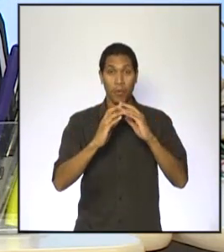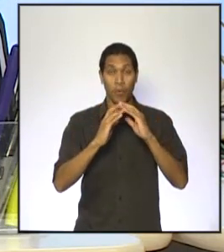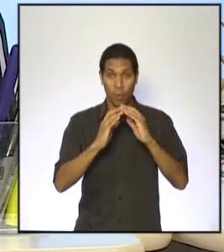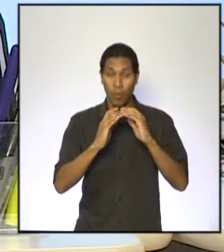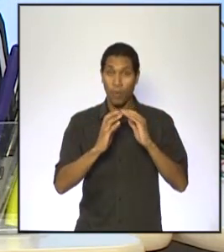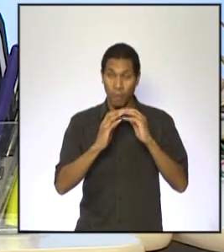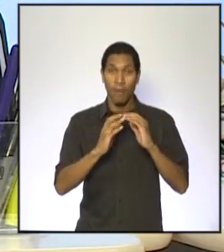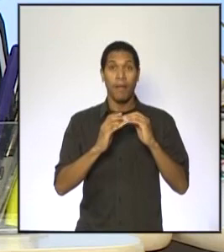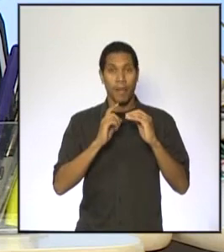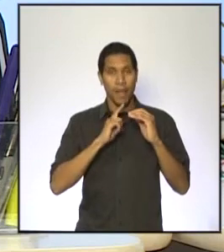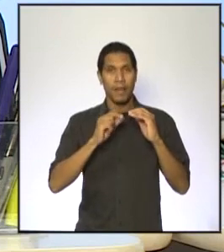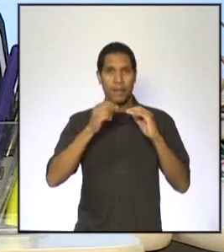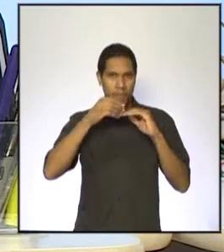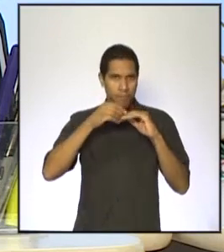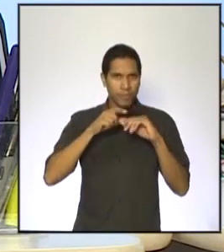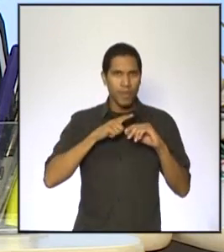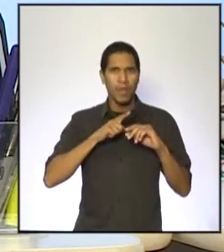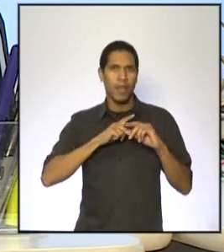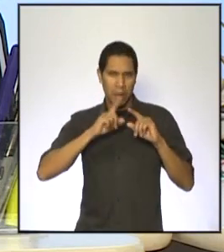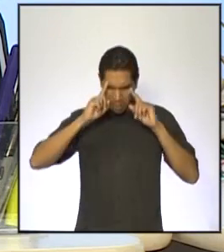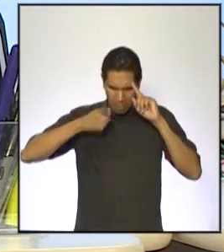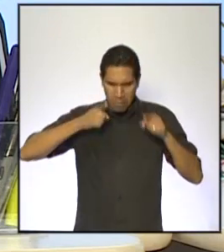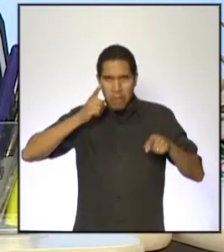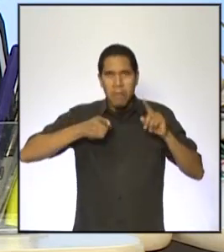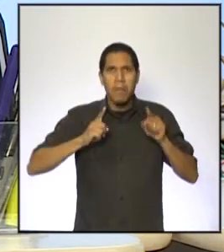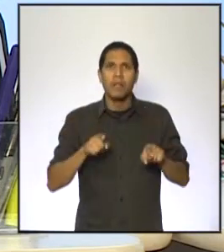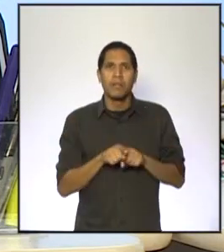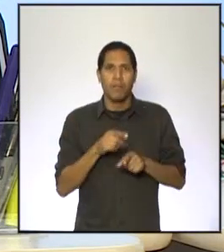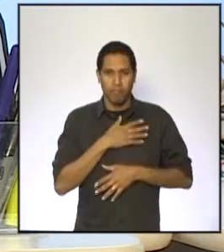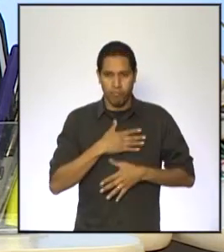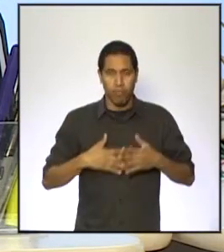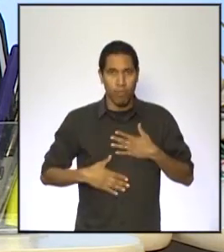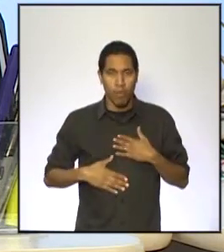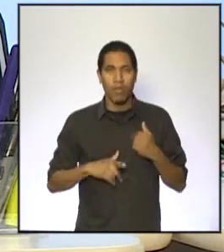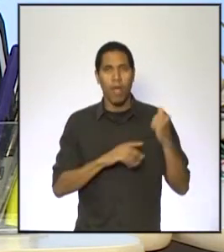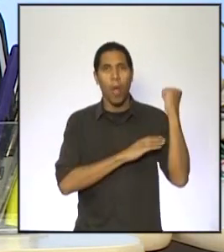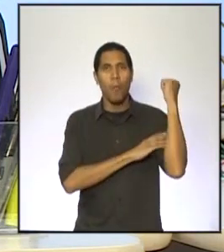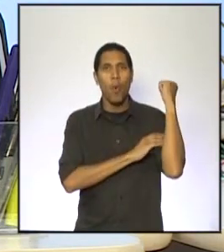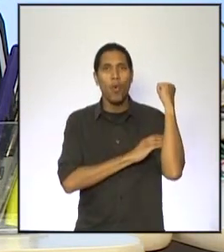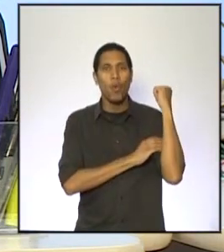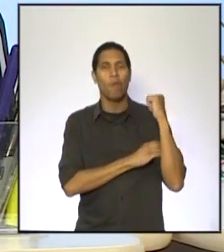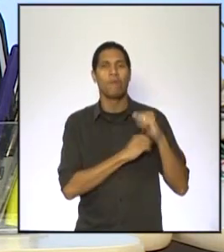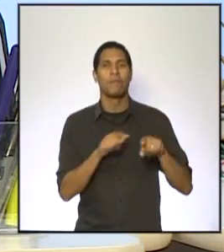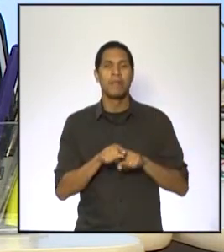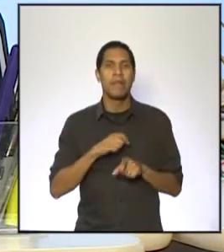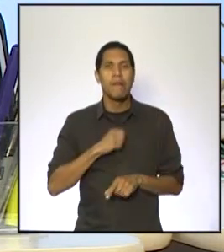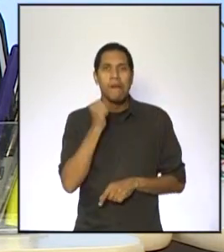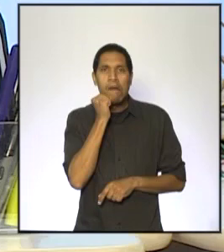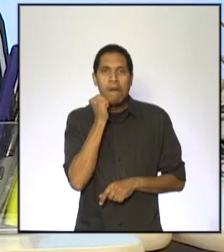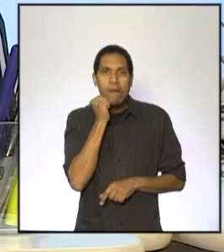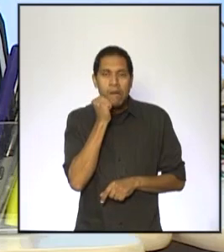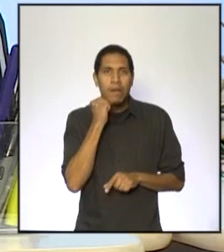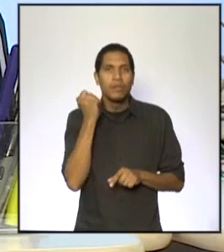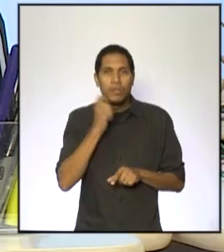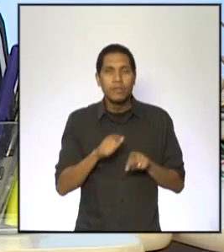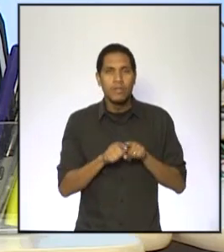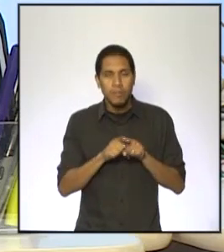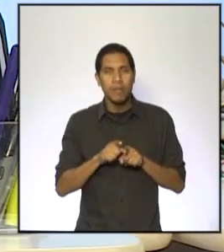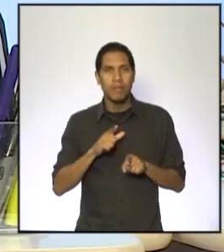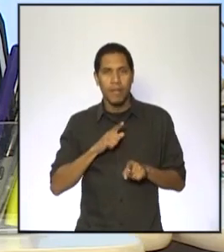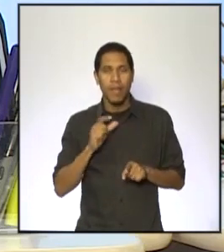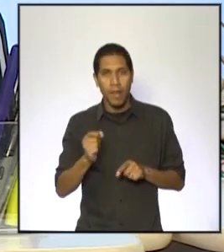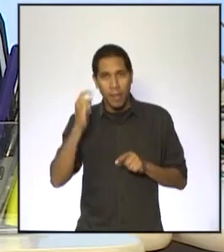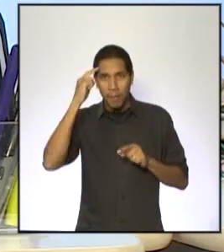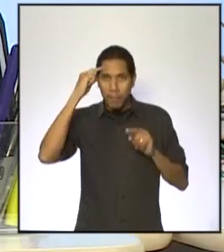então, emitindo esses sinais para o nosso corpo para que os nossos músculos e ossos consigam reproduzir o que nós